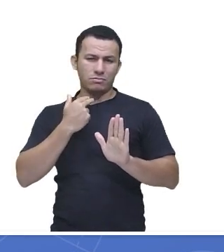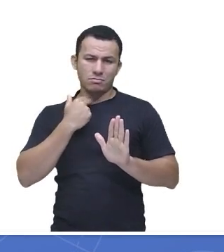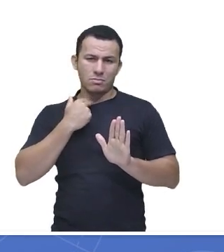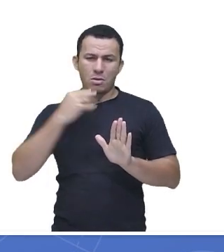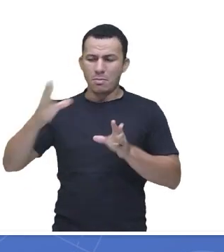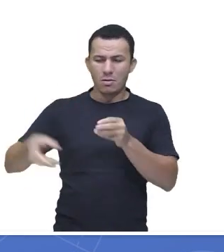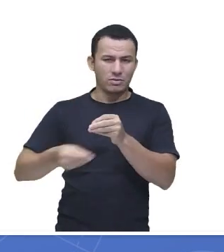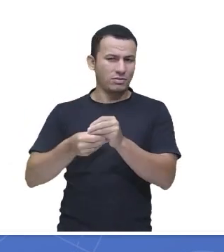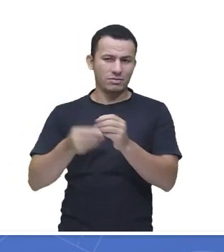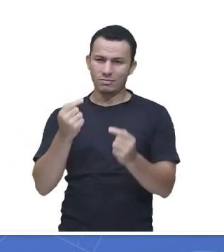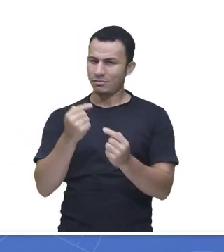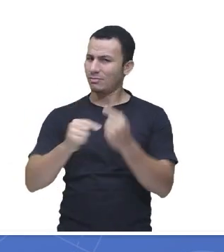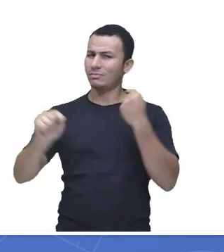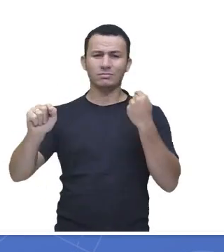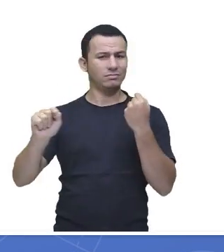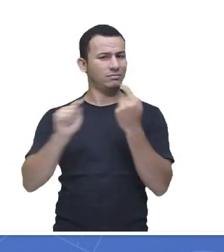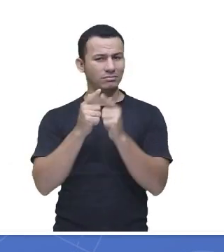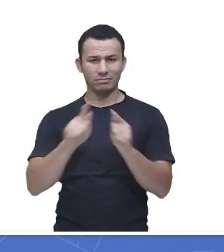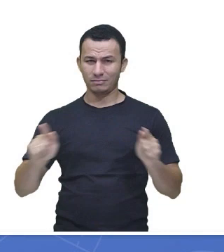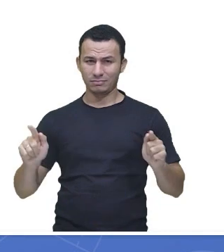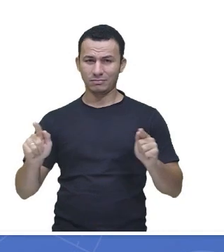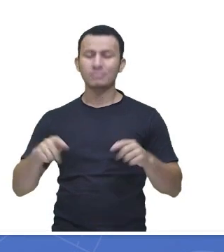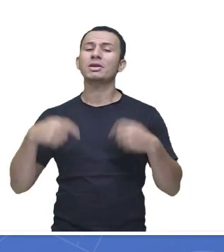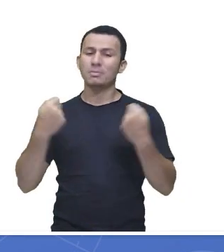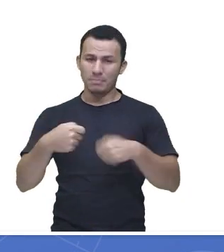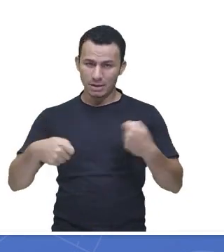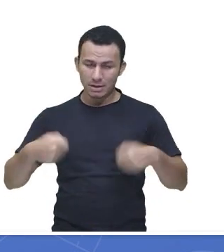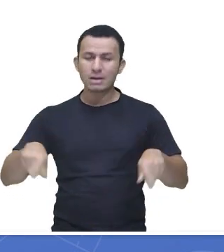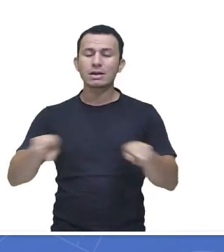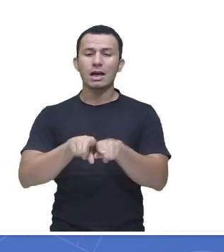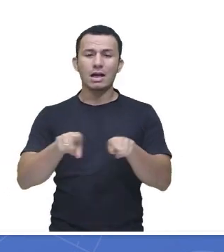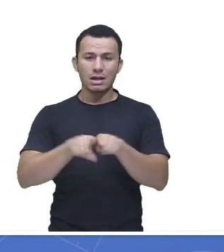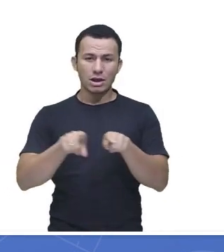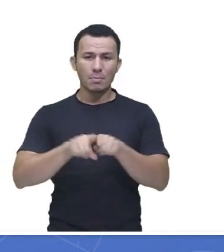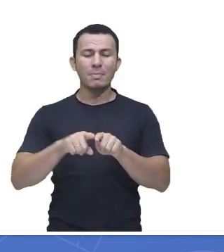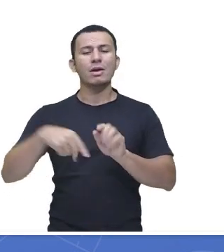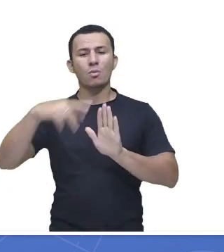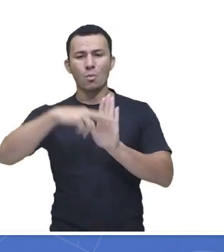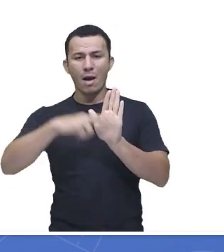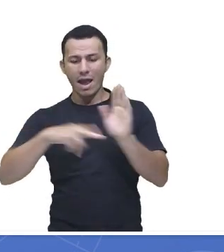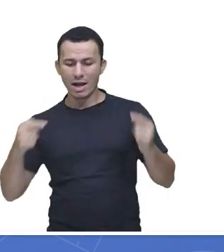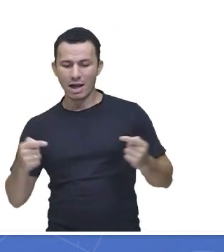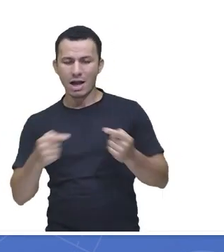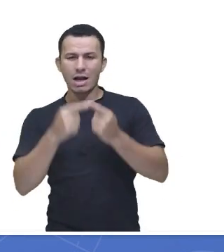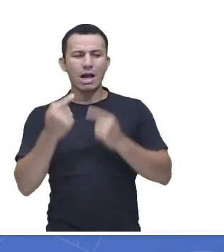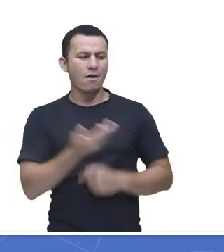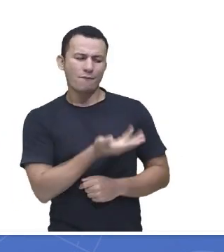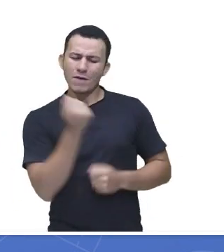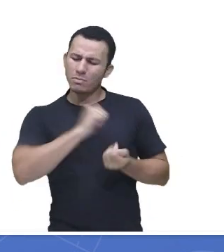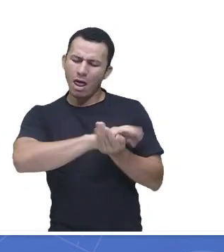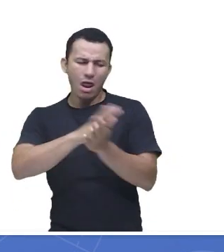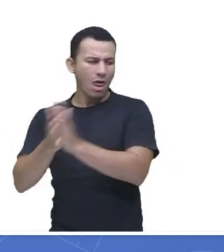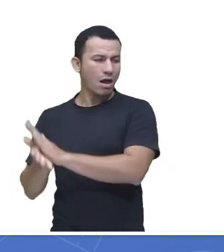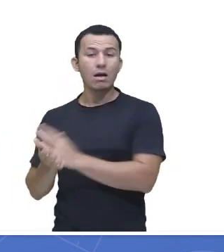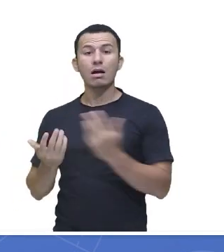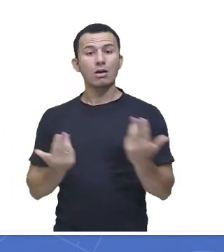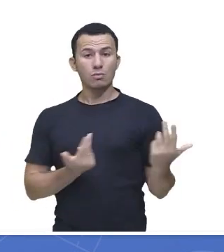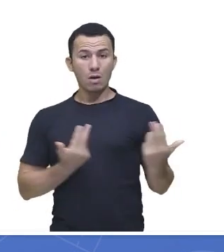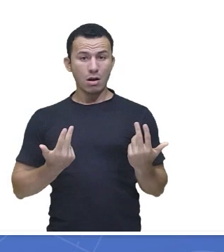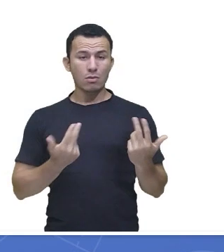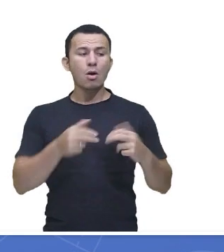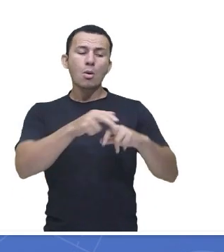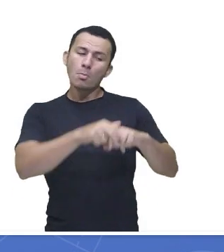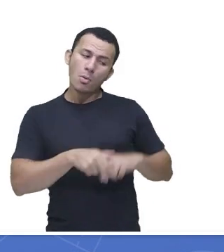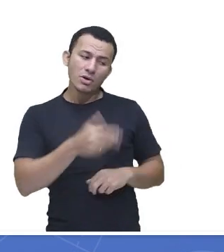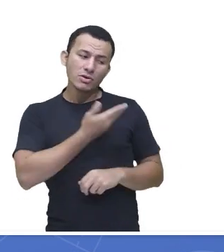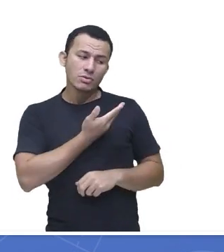de complemento verbal. Ele deveria também dizer, pelo padrão formal da língua, vamos arrasá-los. Por isso que o colega